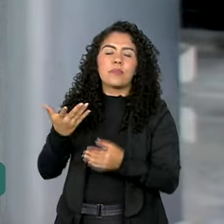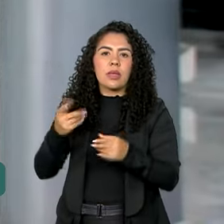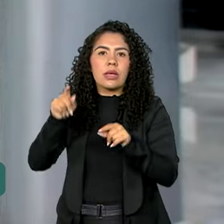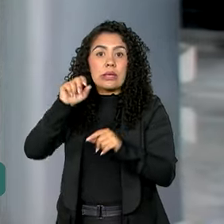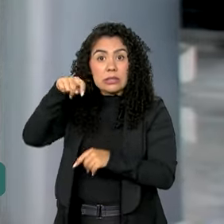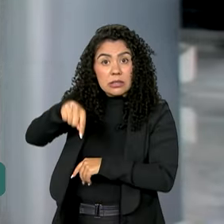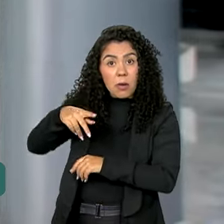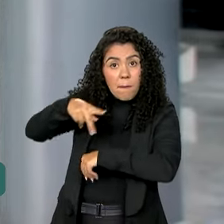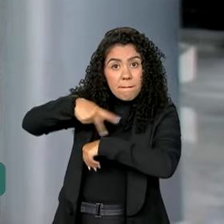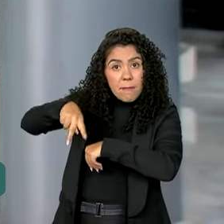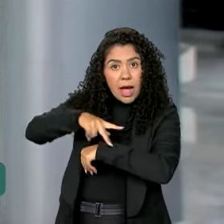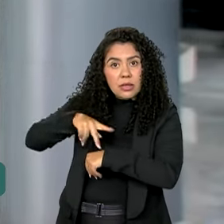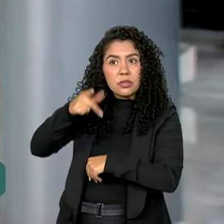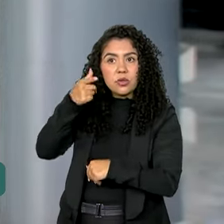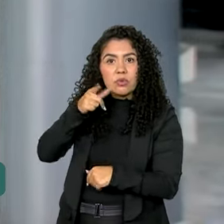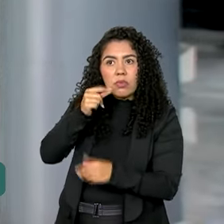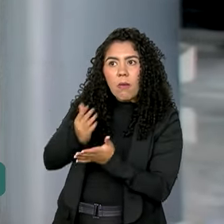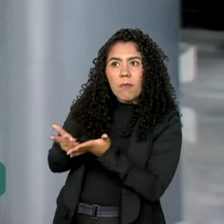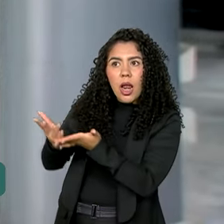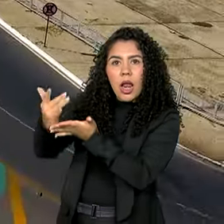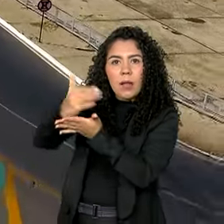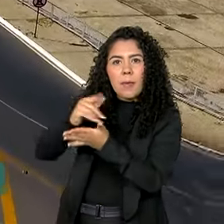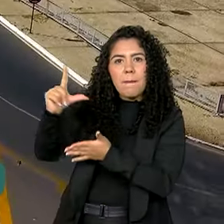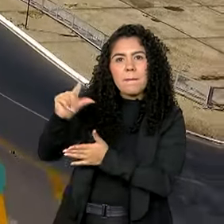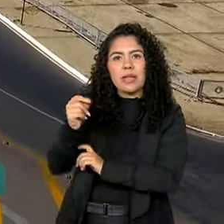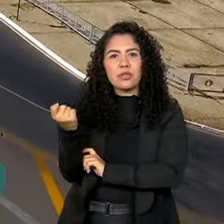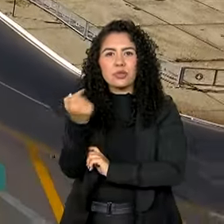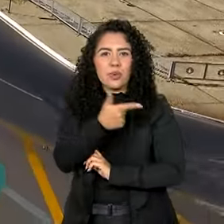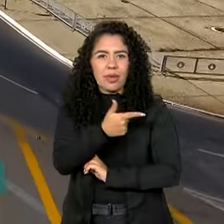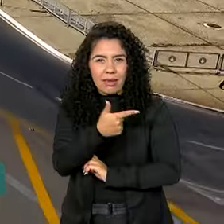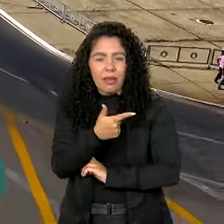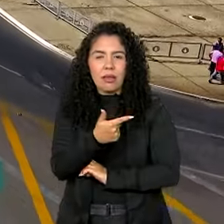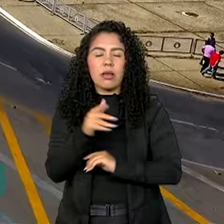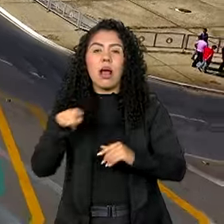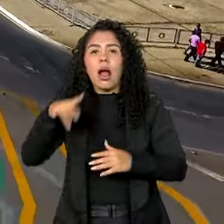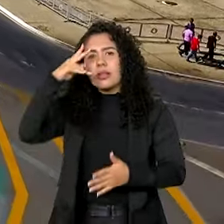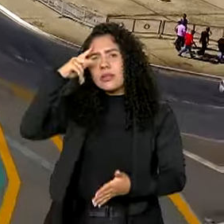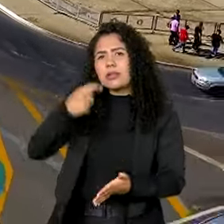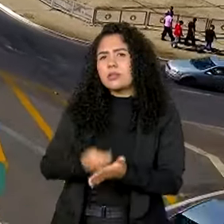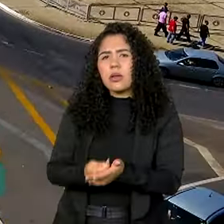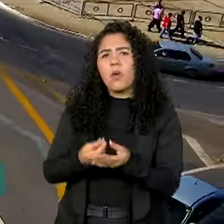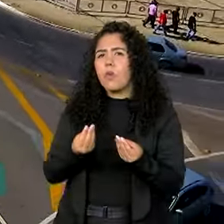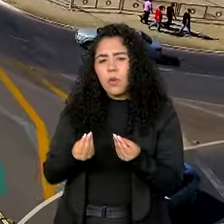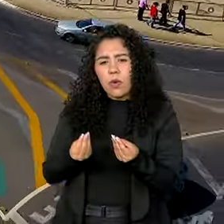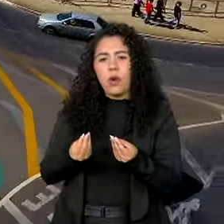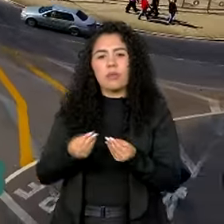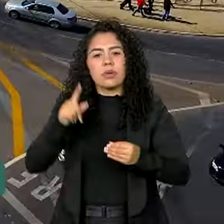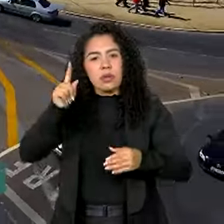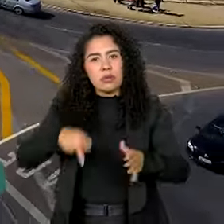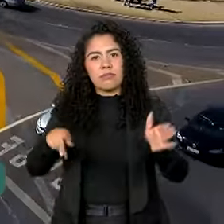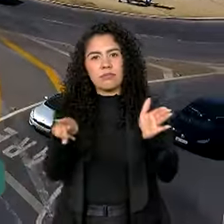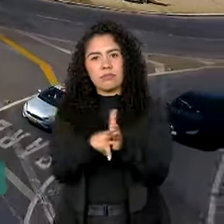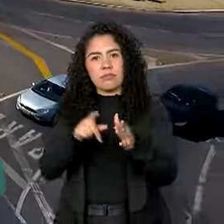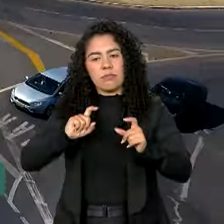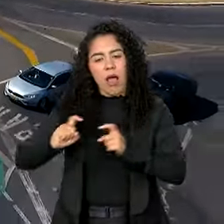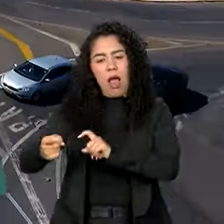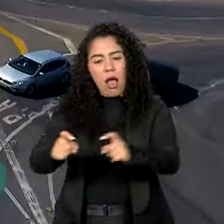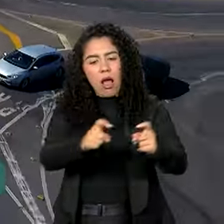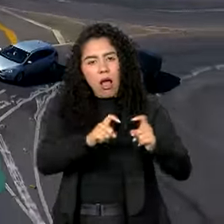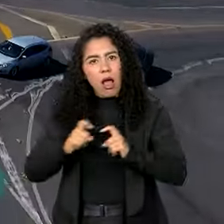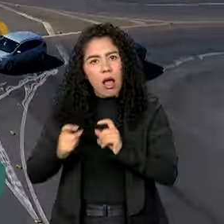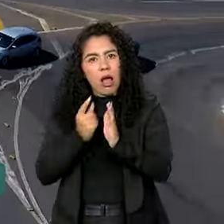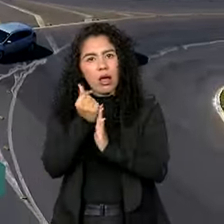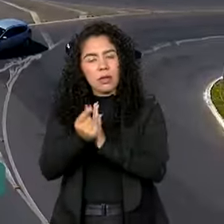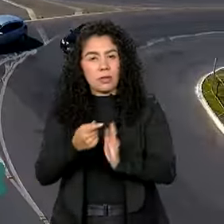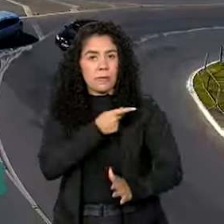se o país arrecada menos do que o previsto A decisão foi tomada na reunião da junta de execução orçamentária com a